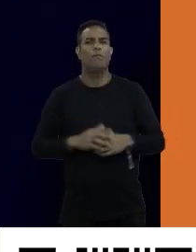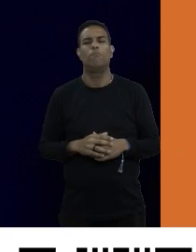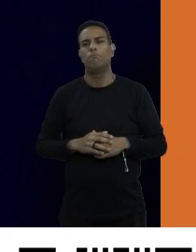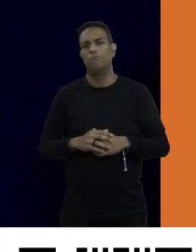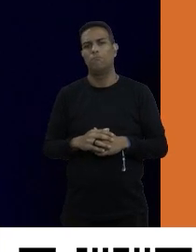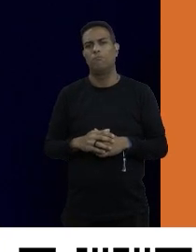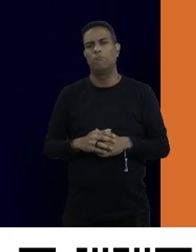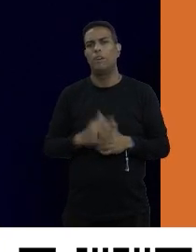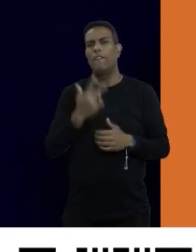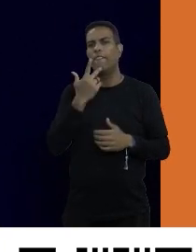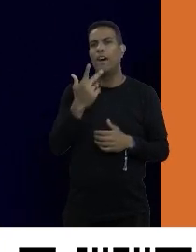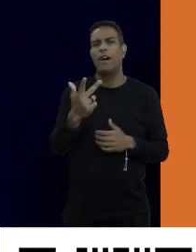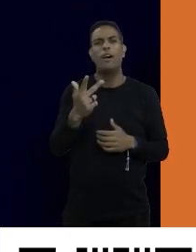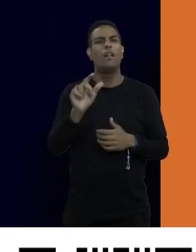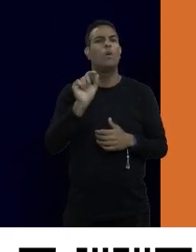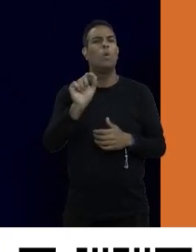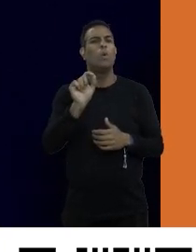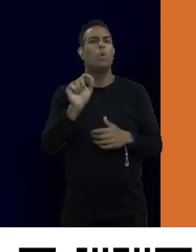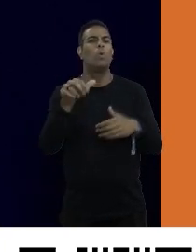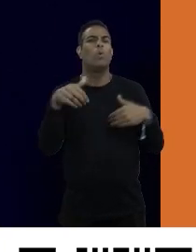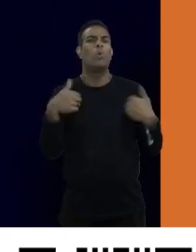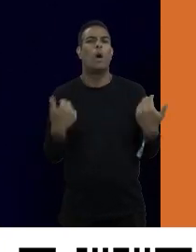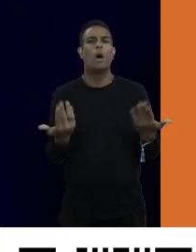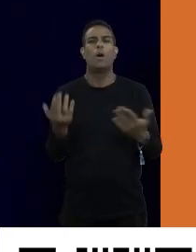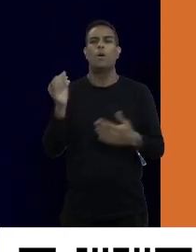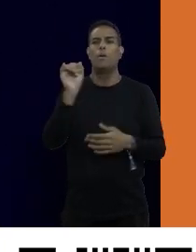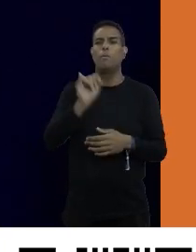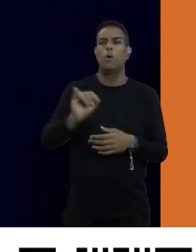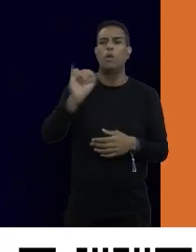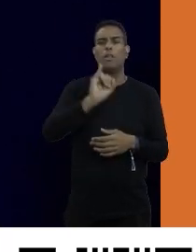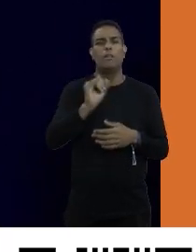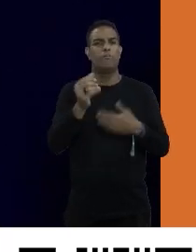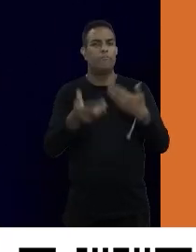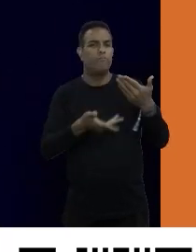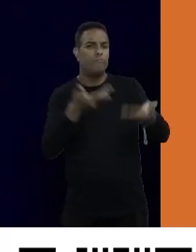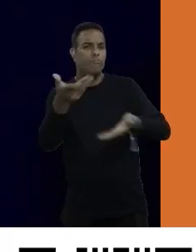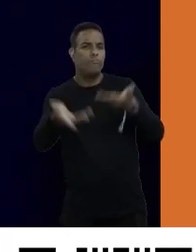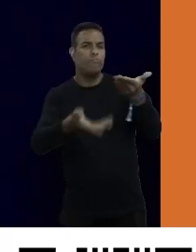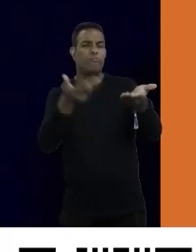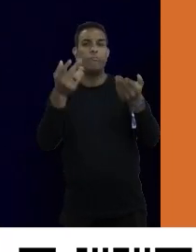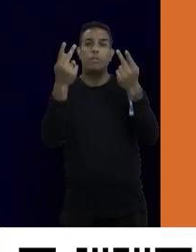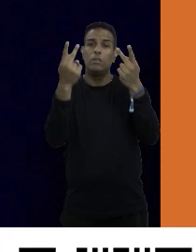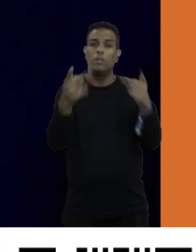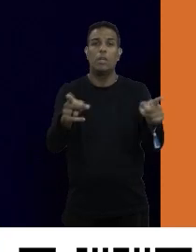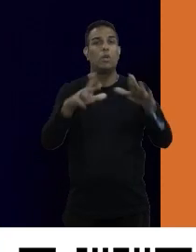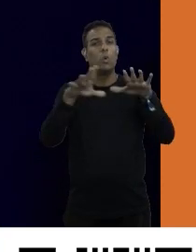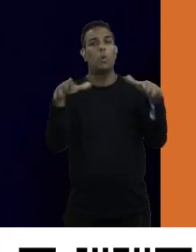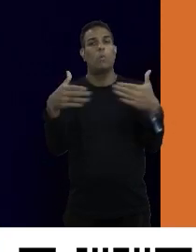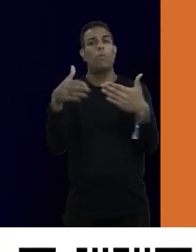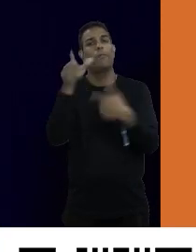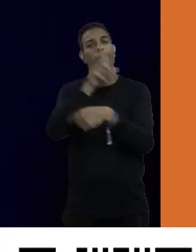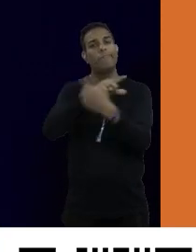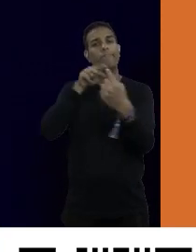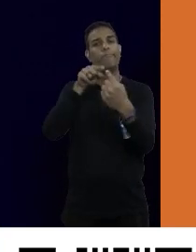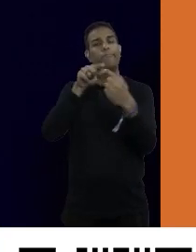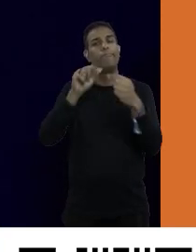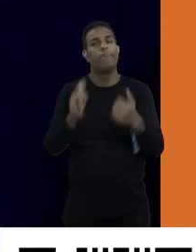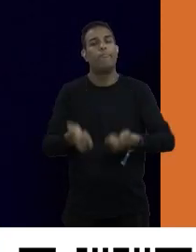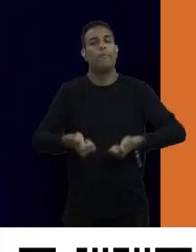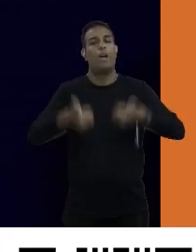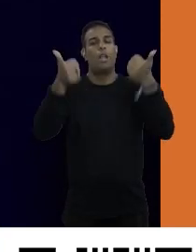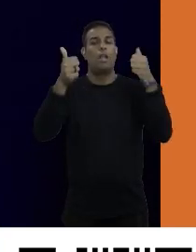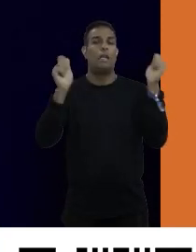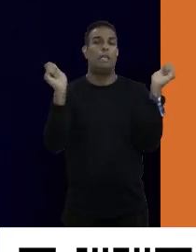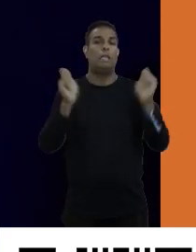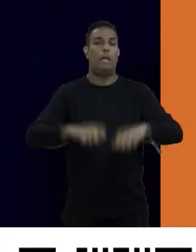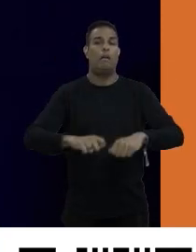queria falar sobre isso, né? Qual a importância de você servir o time e você estar focado nesse objetivo, de ser o melhor reserva e acabar